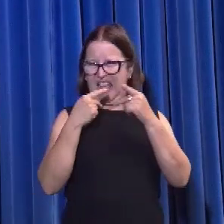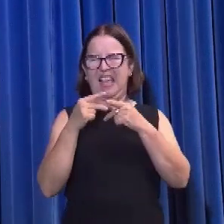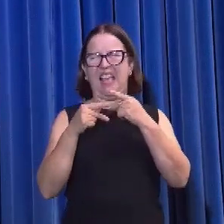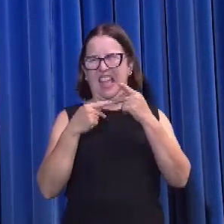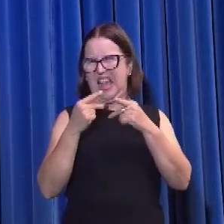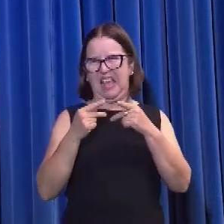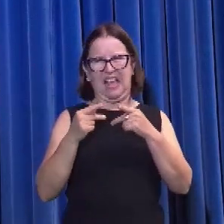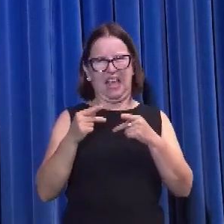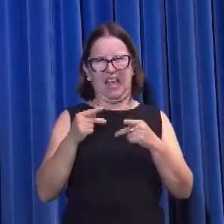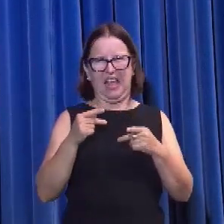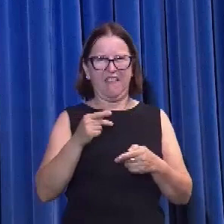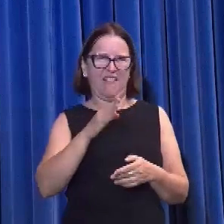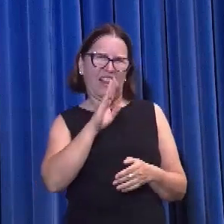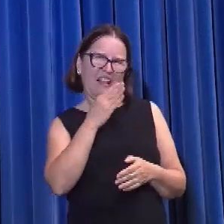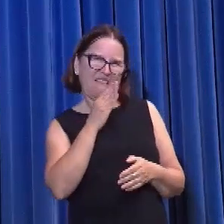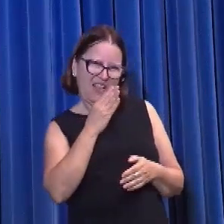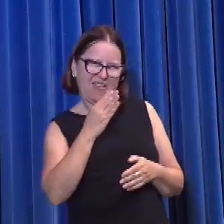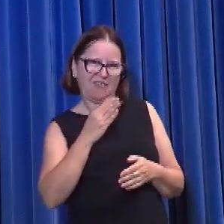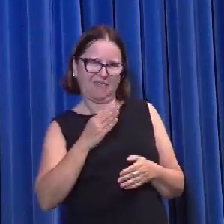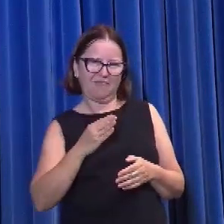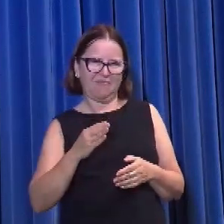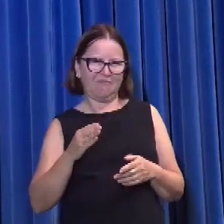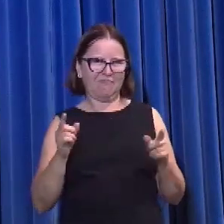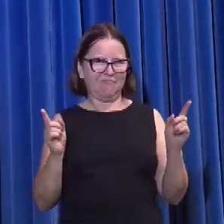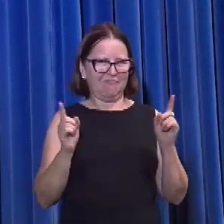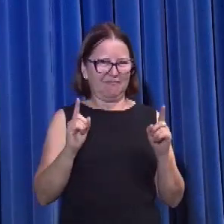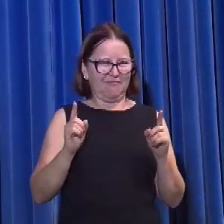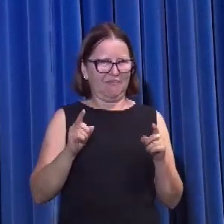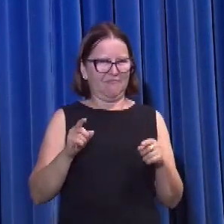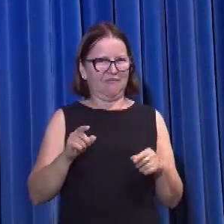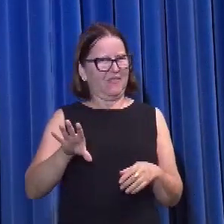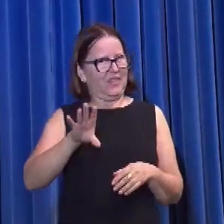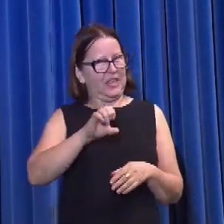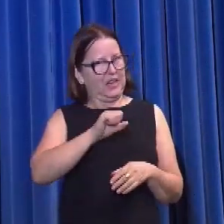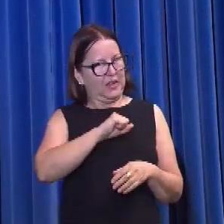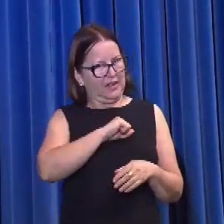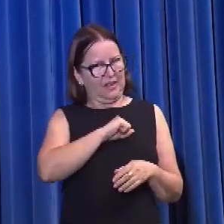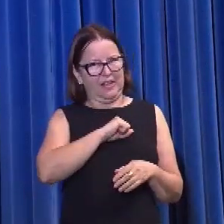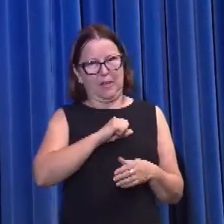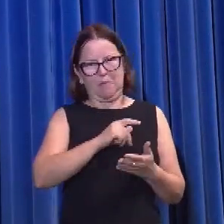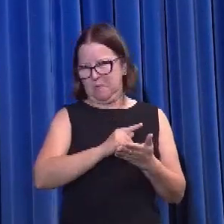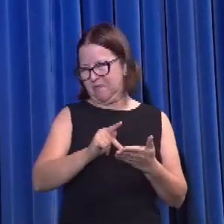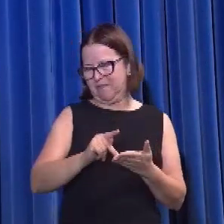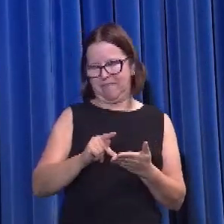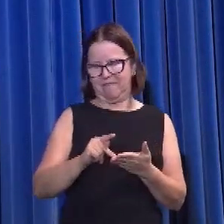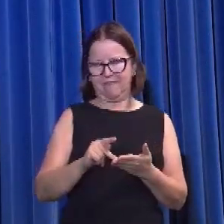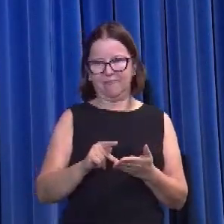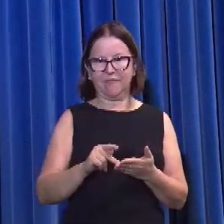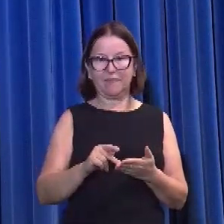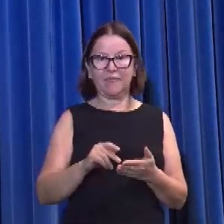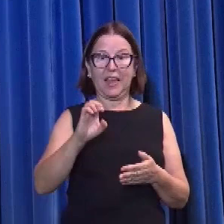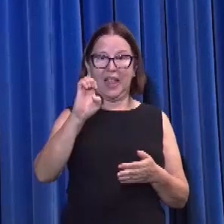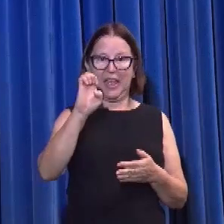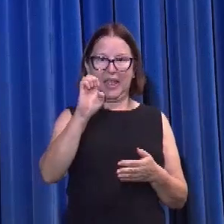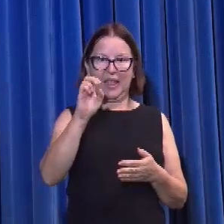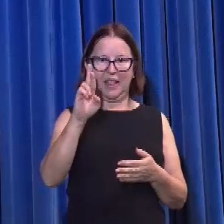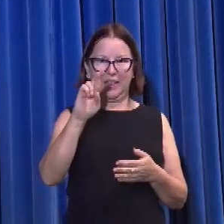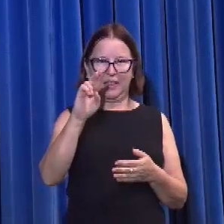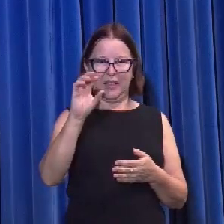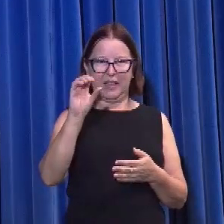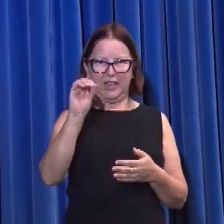vai explicar isso, porque existem várias formas de amor. Eros é o amor